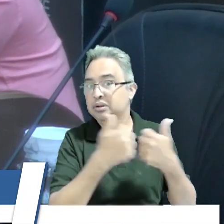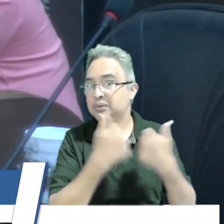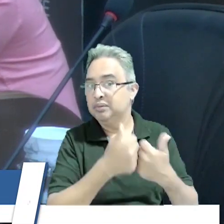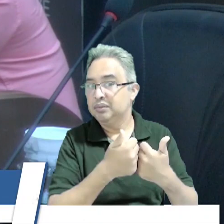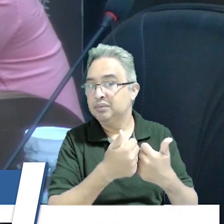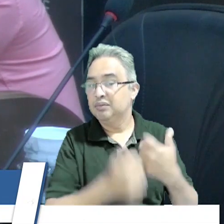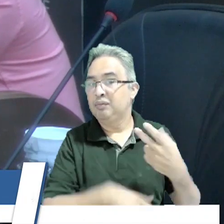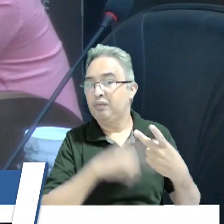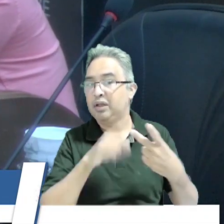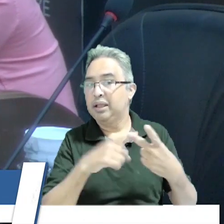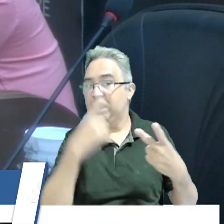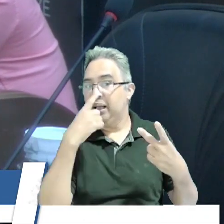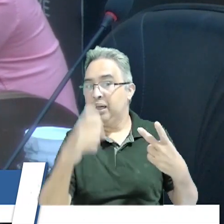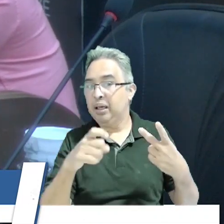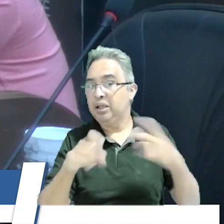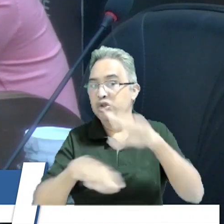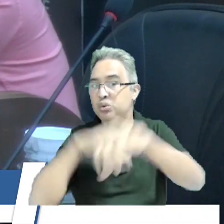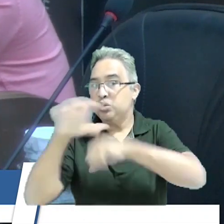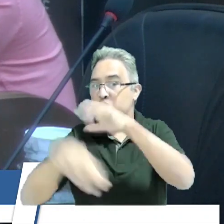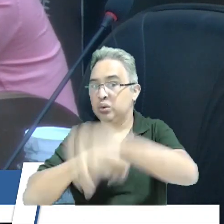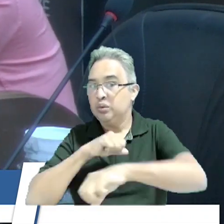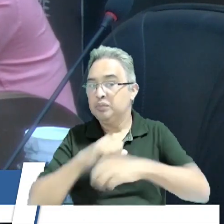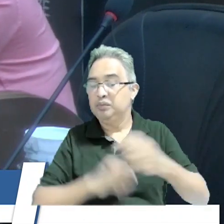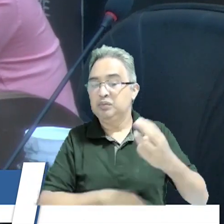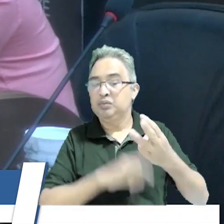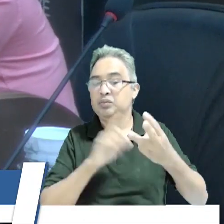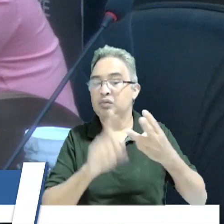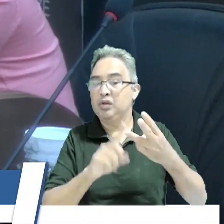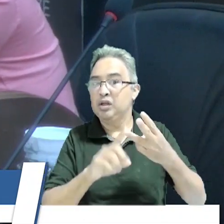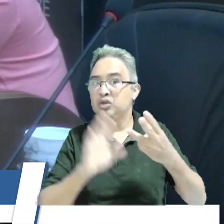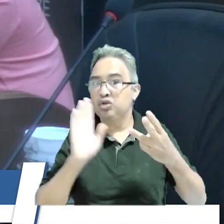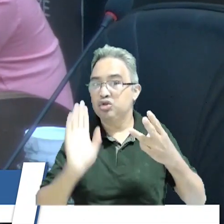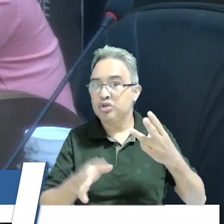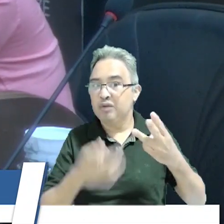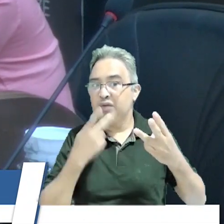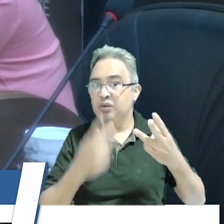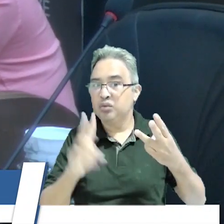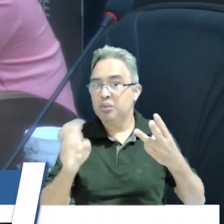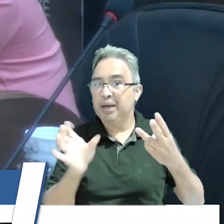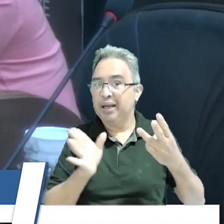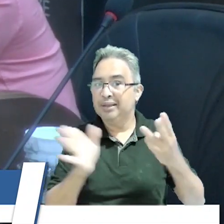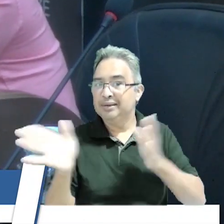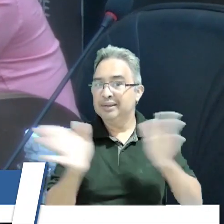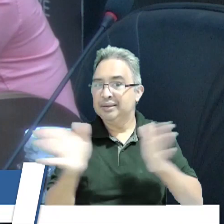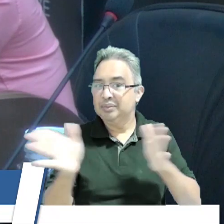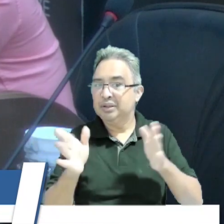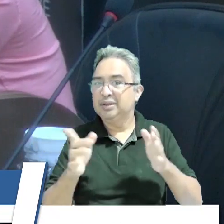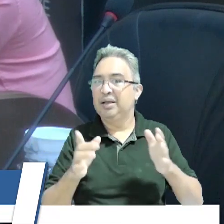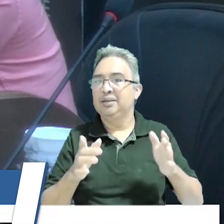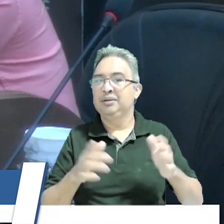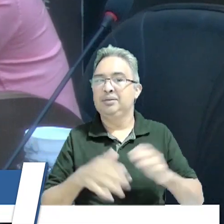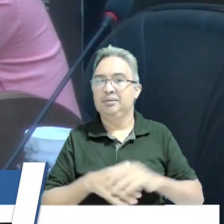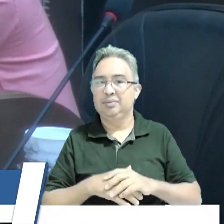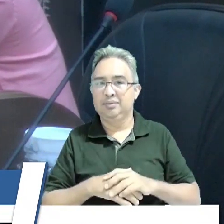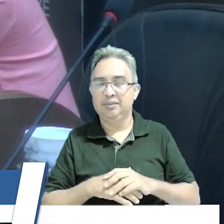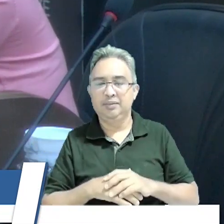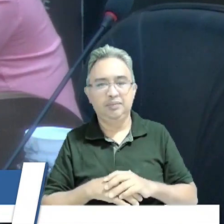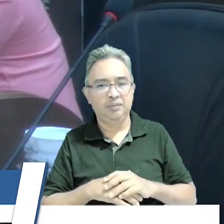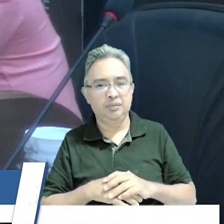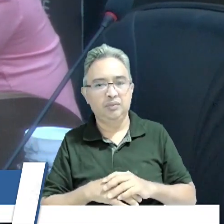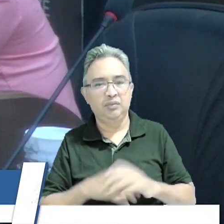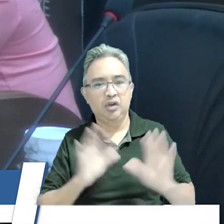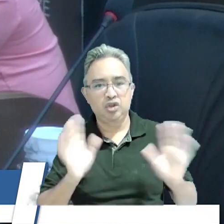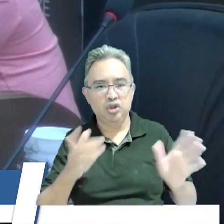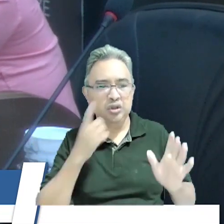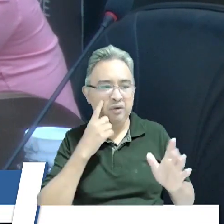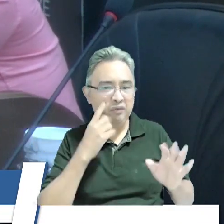de lixo, nós cobramos a questão de acessibilidade, de mobilidade. Nós fizemos medição de rua